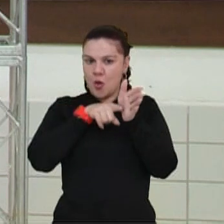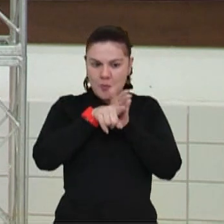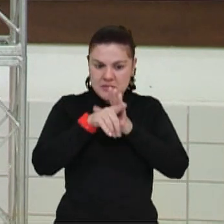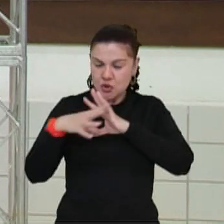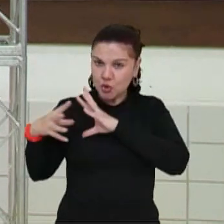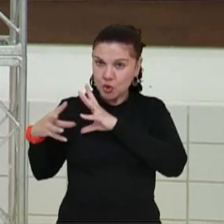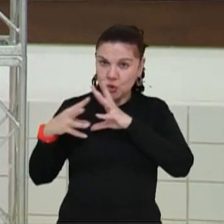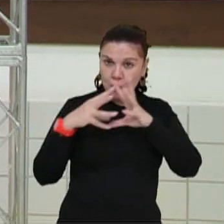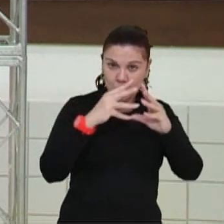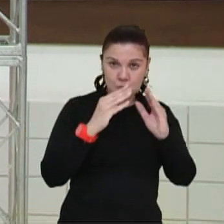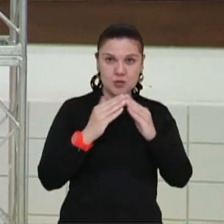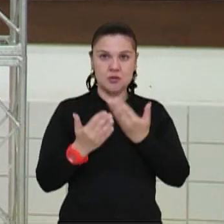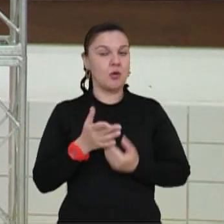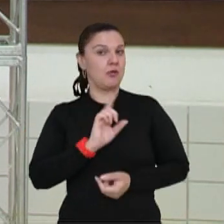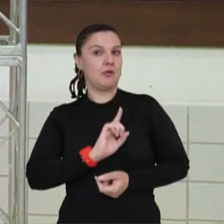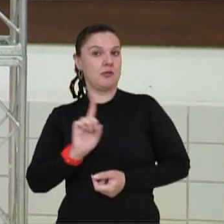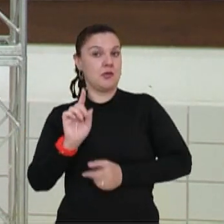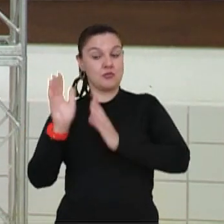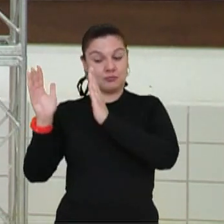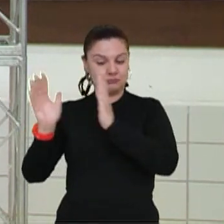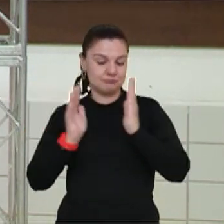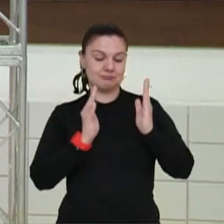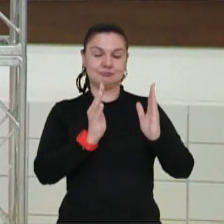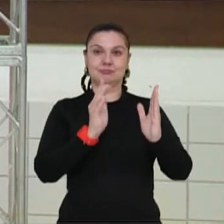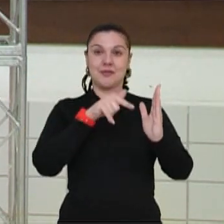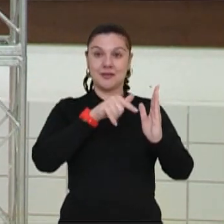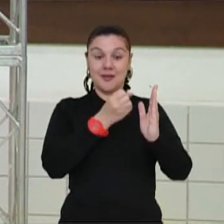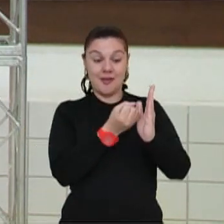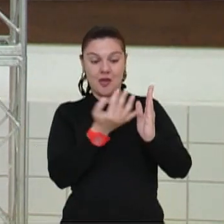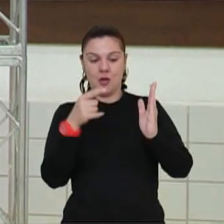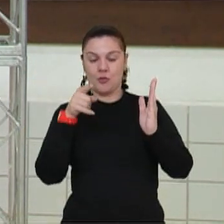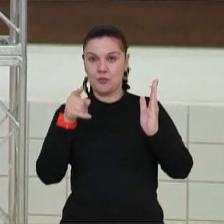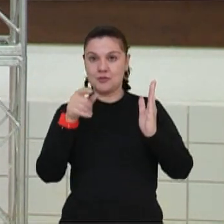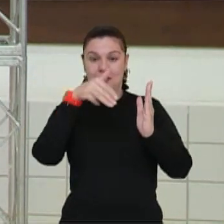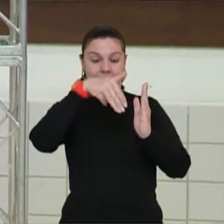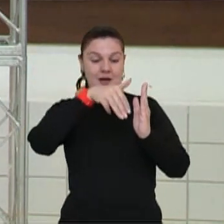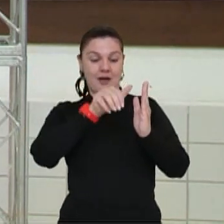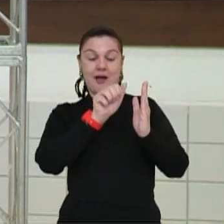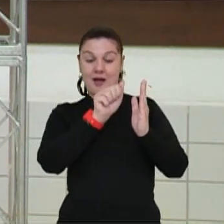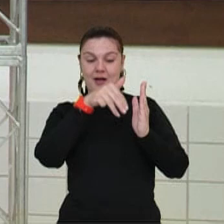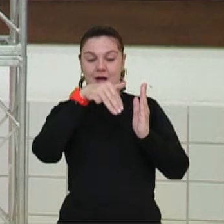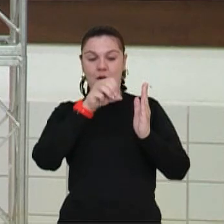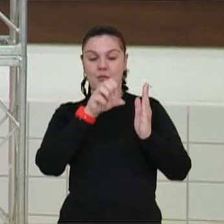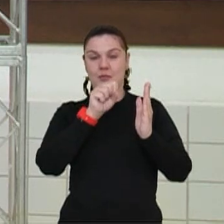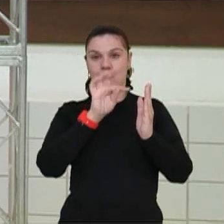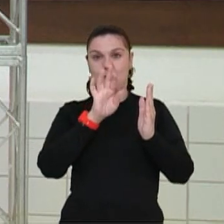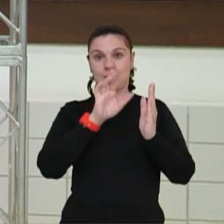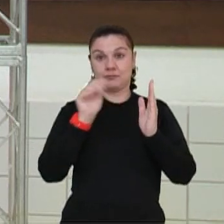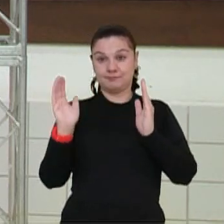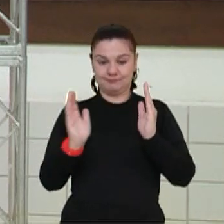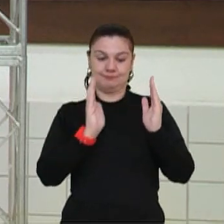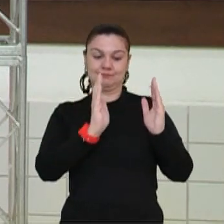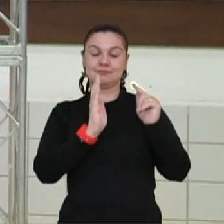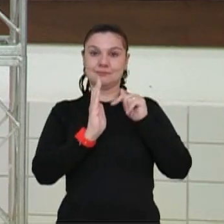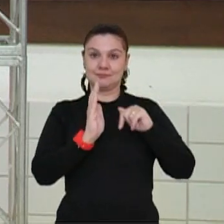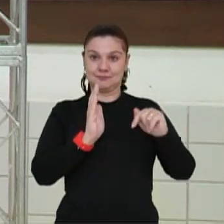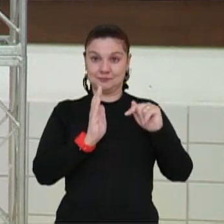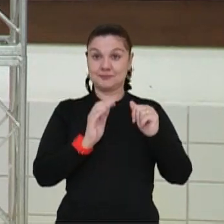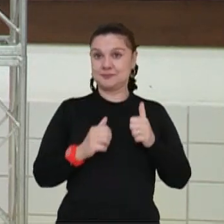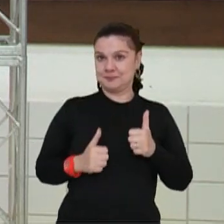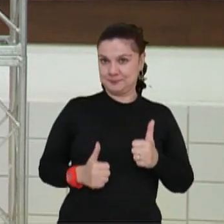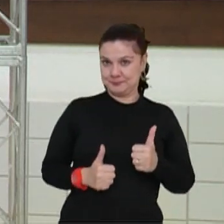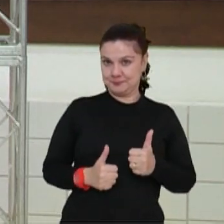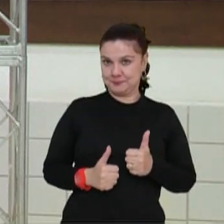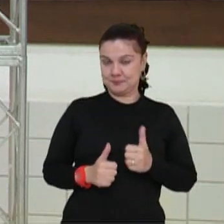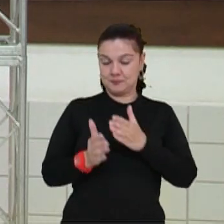todos os alunos da escola, eu peguei só uma parte. Se eu peguei só uma parte, eu tenho uma amostra. Então, essa é uma